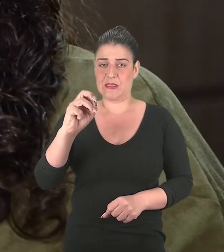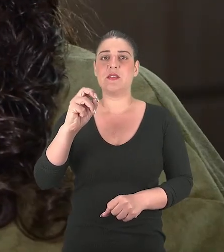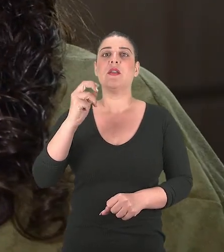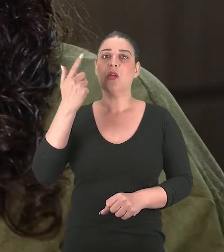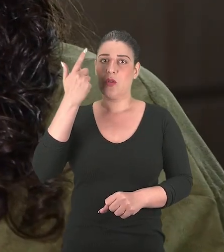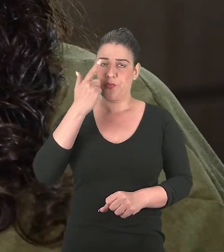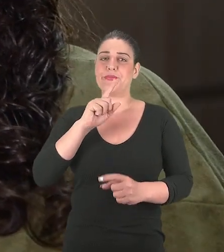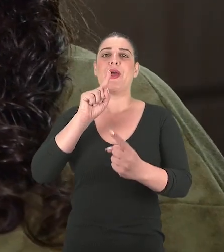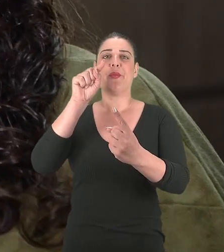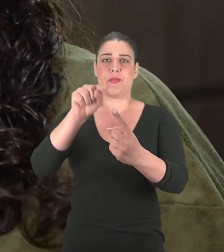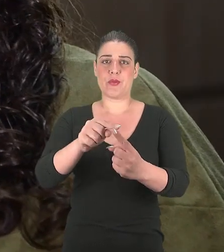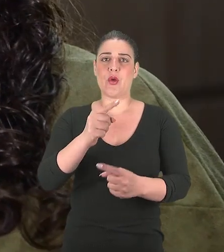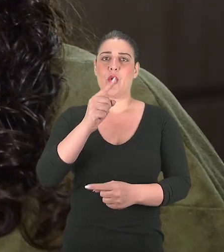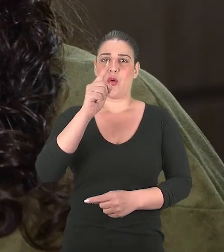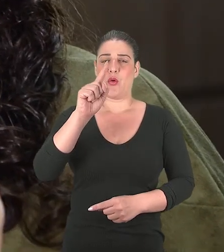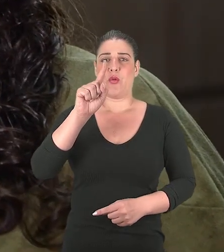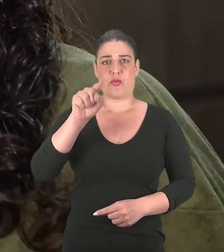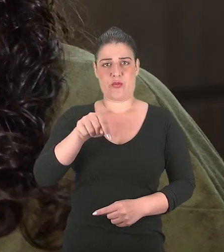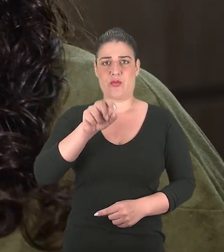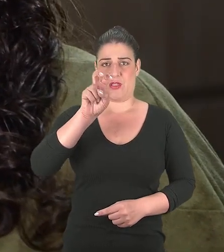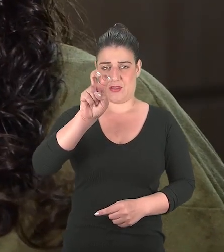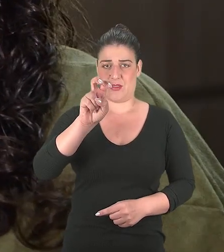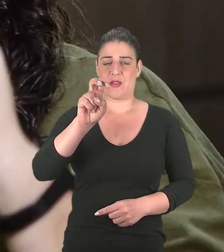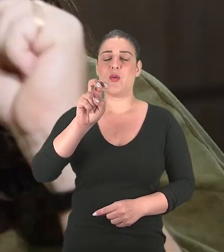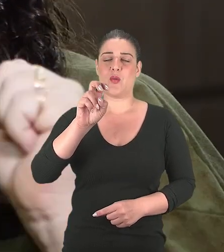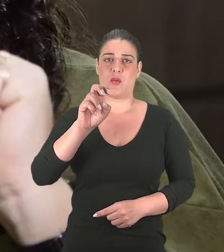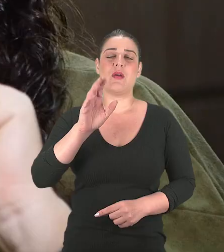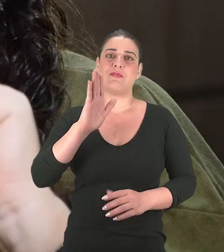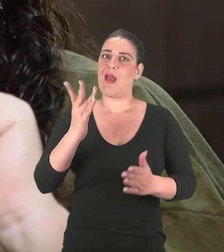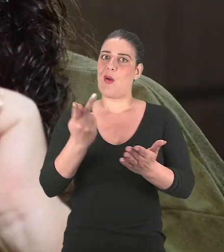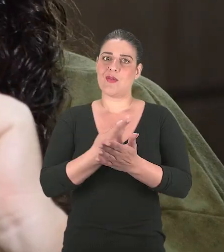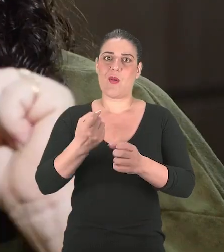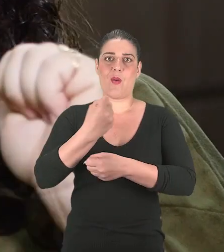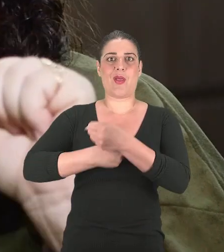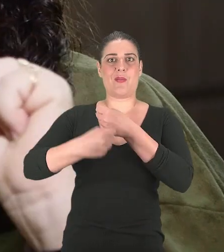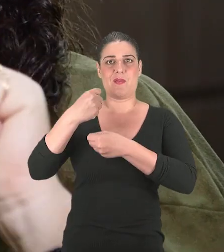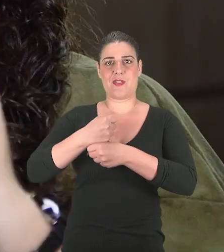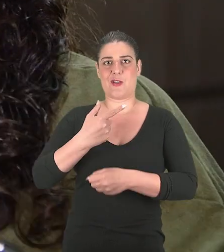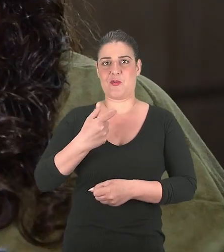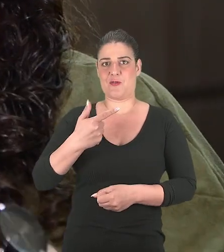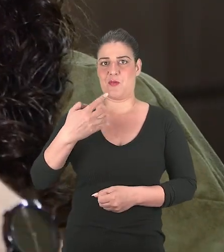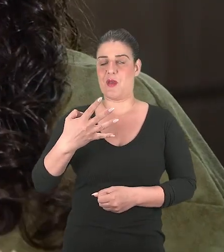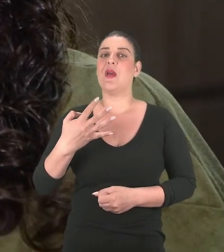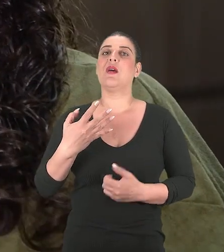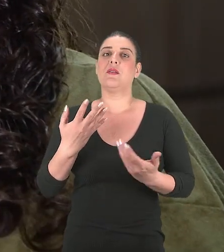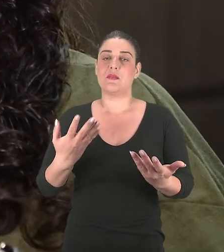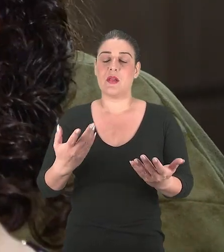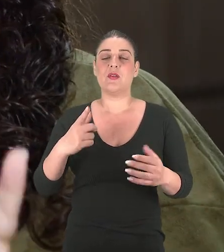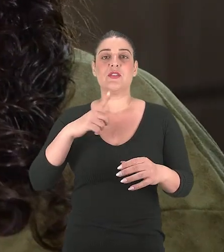gente ia ter esse aumento de temperatura média de 1,5 graus. Já veio o ano passado. Então,